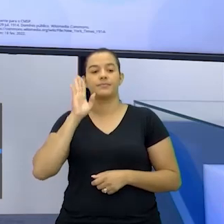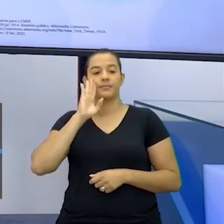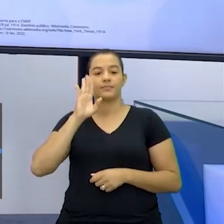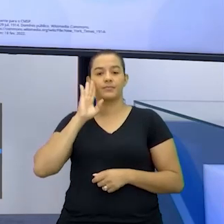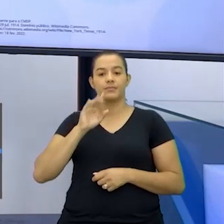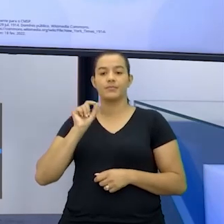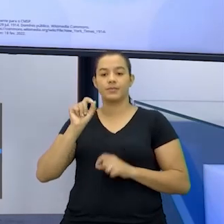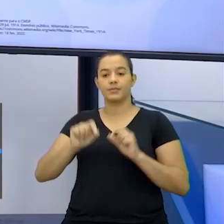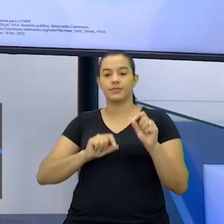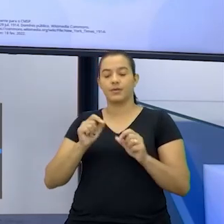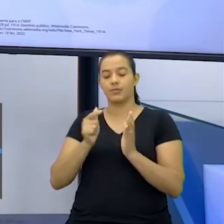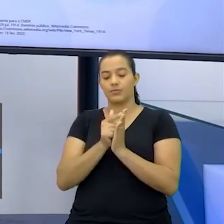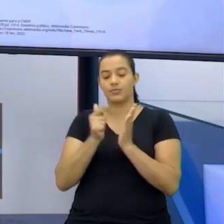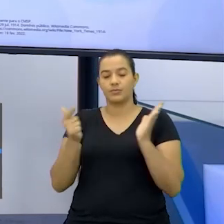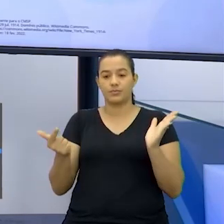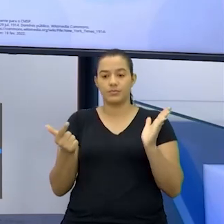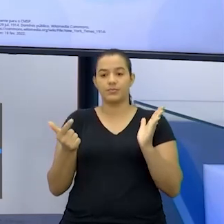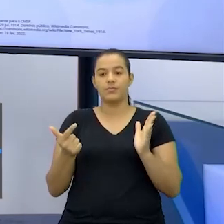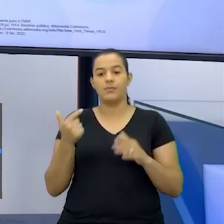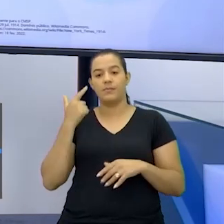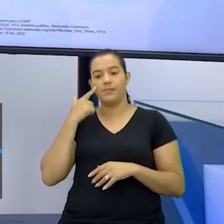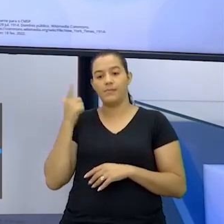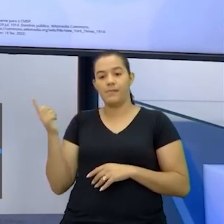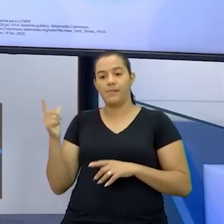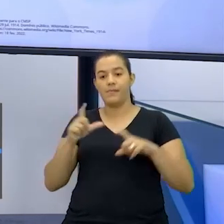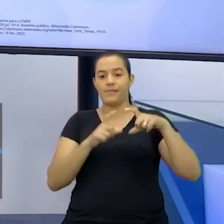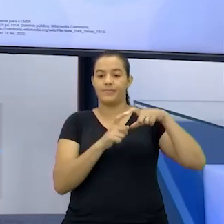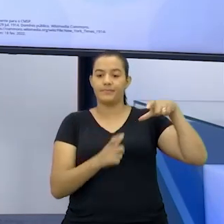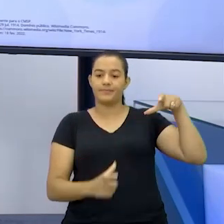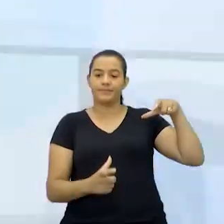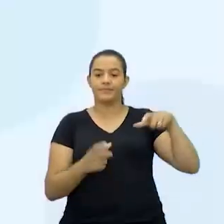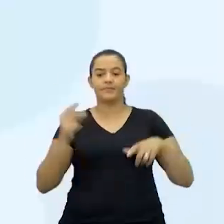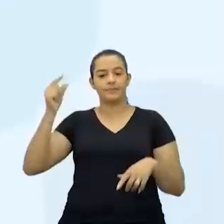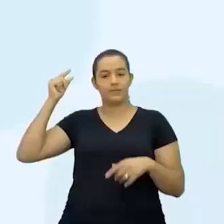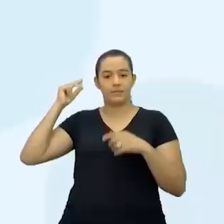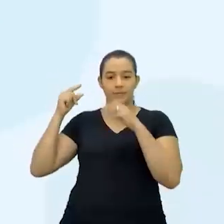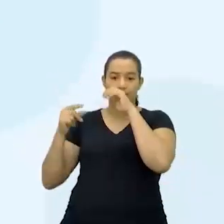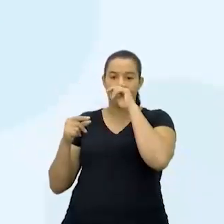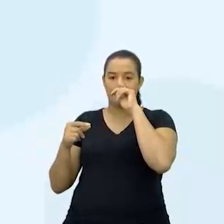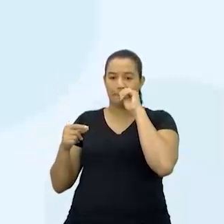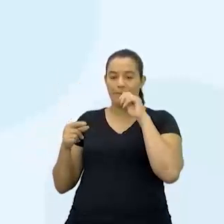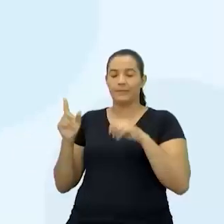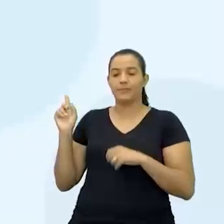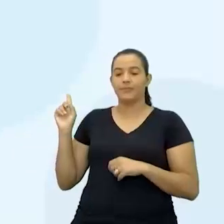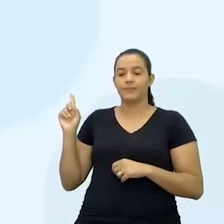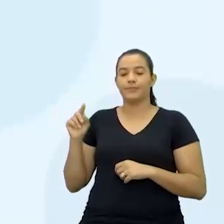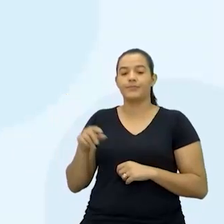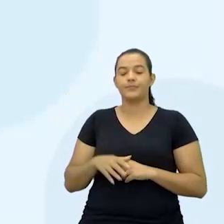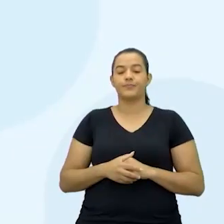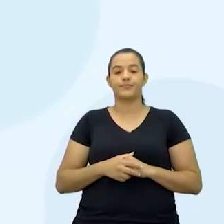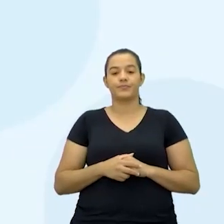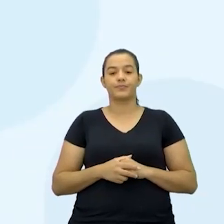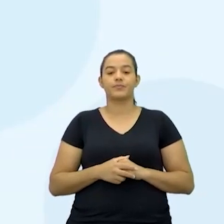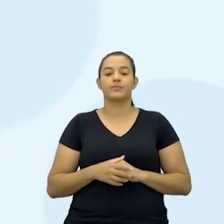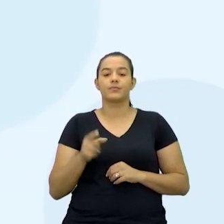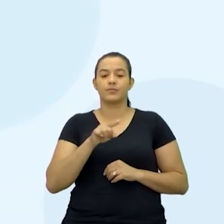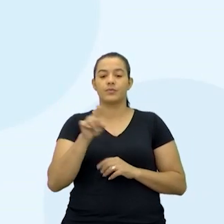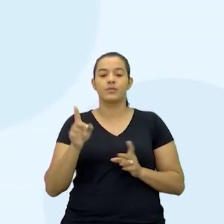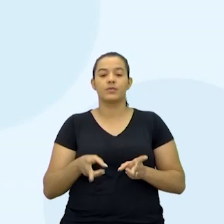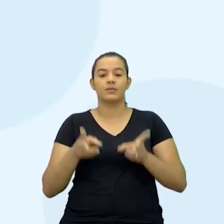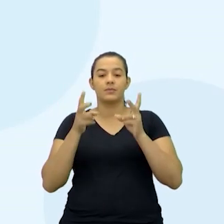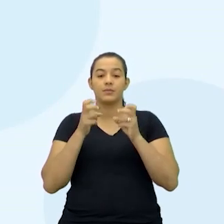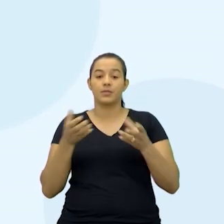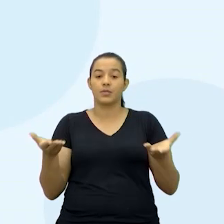The New York Times. E já que eu trouxe uma capa tão antiga, volta nela, por favor. Olha só, uma capa tão antiga, você perceba como os